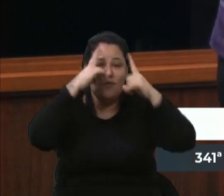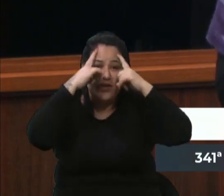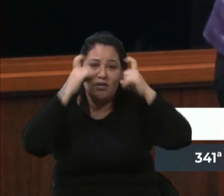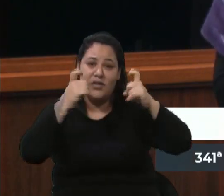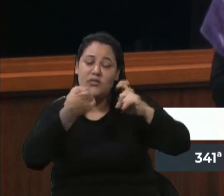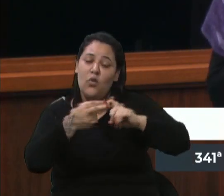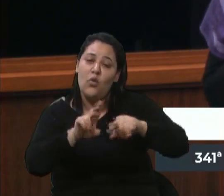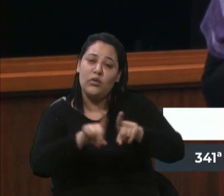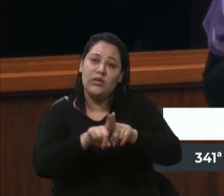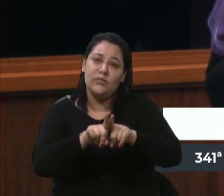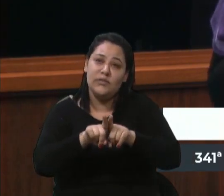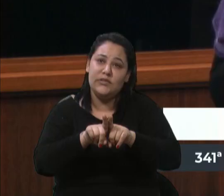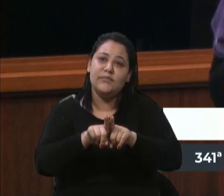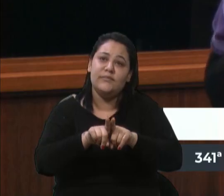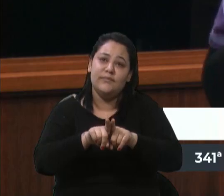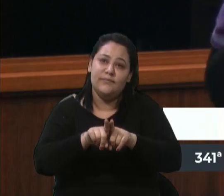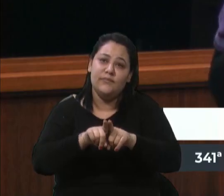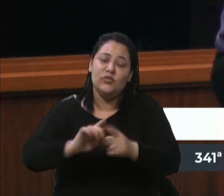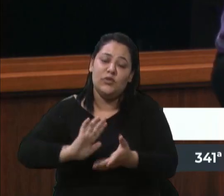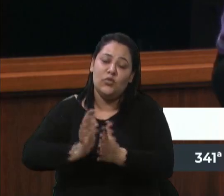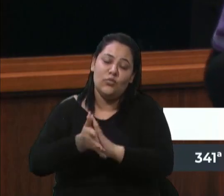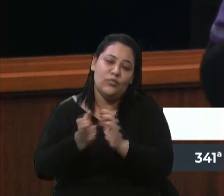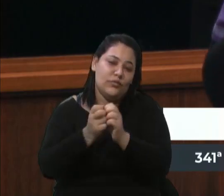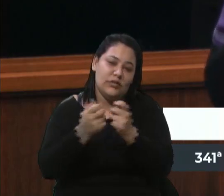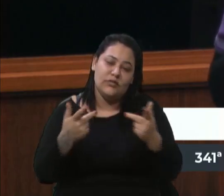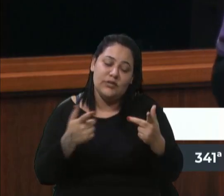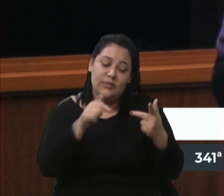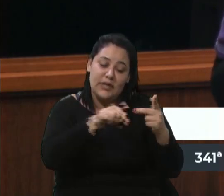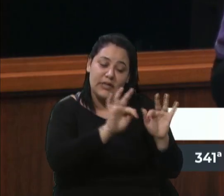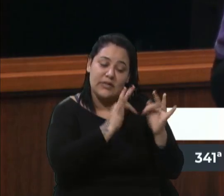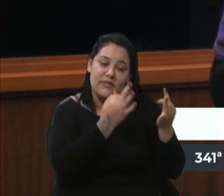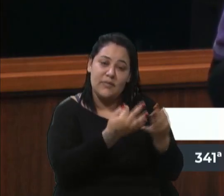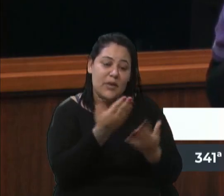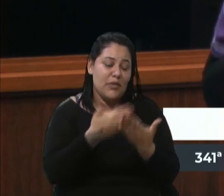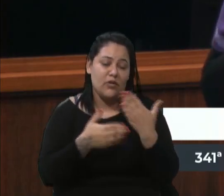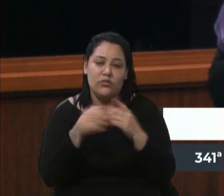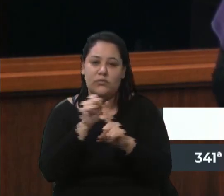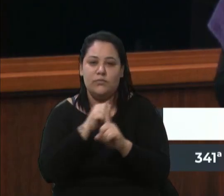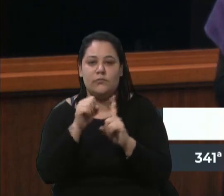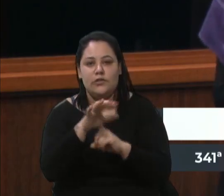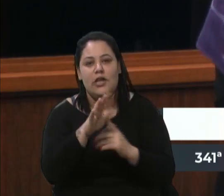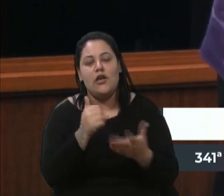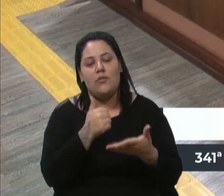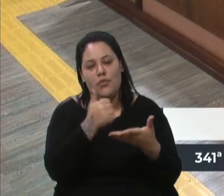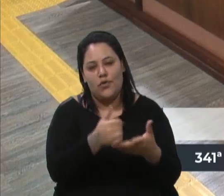exclusão, sendo bom para aquela pessoa, para aquela família e para toda a sociedade.